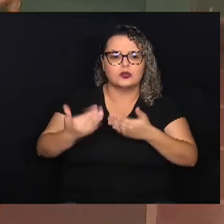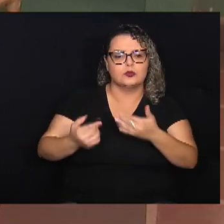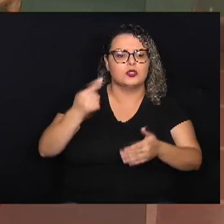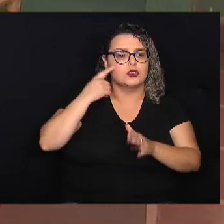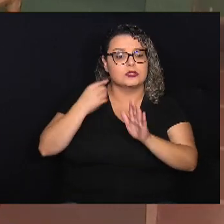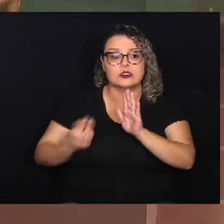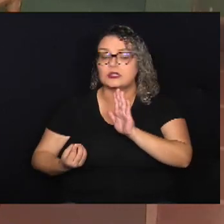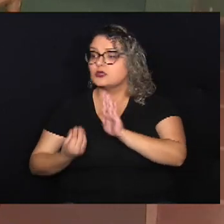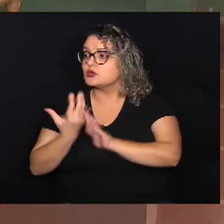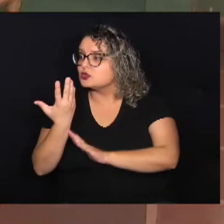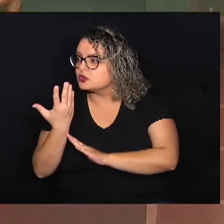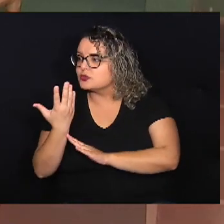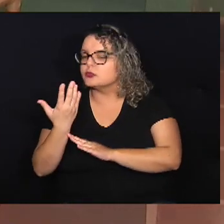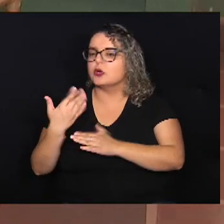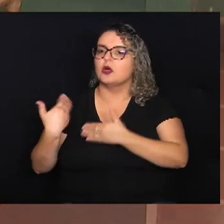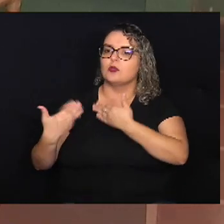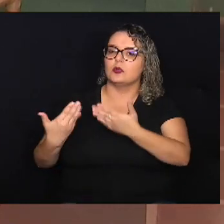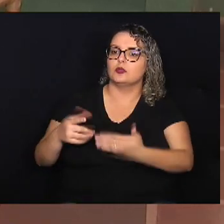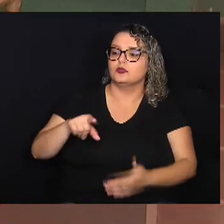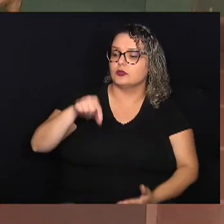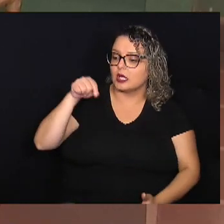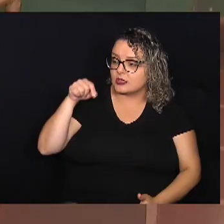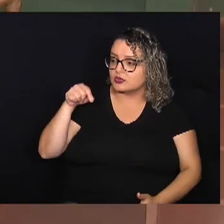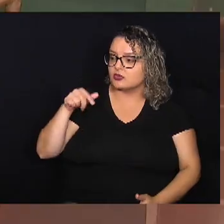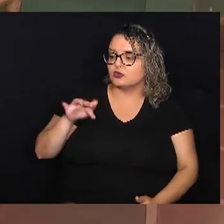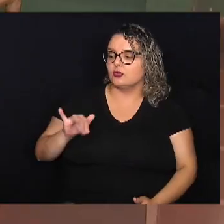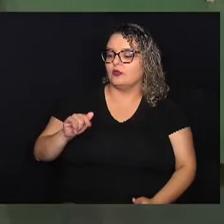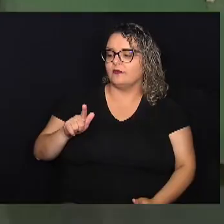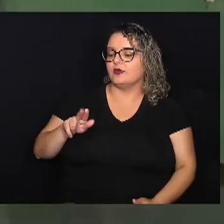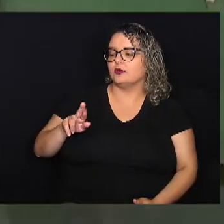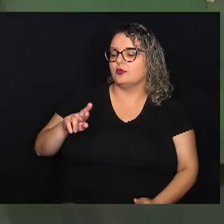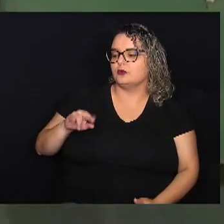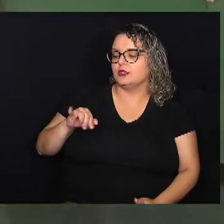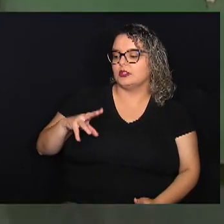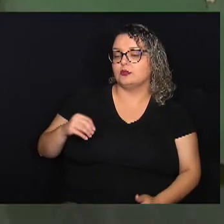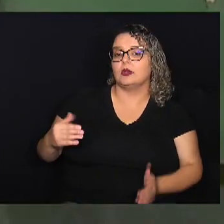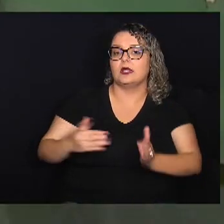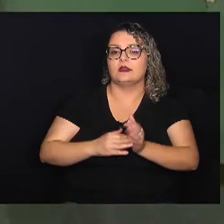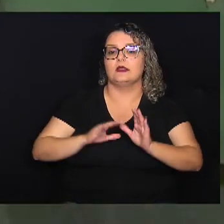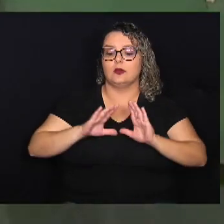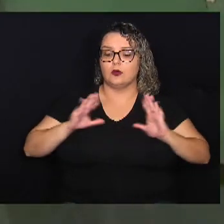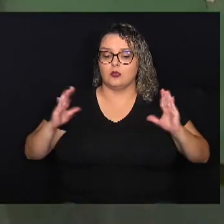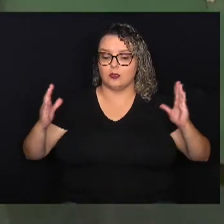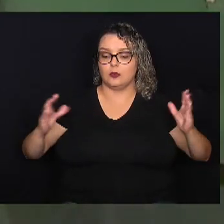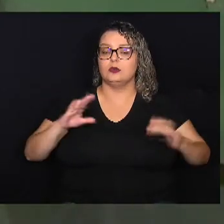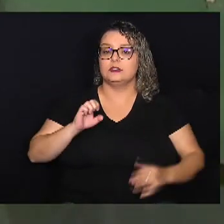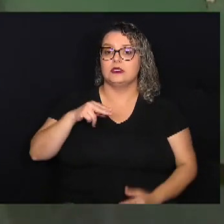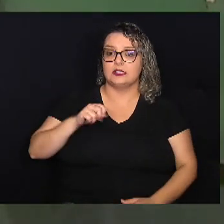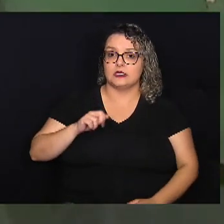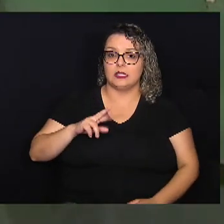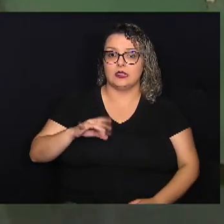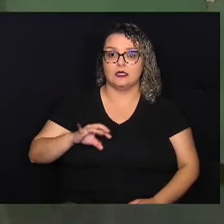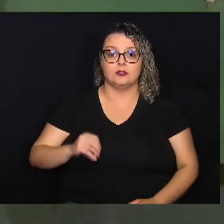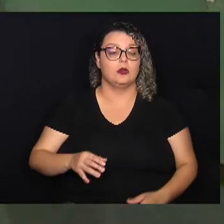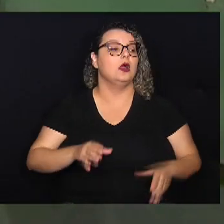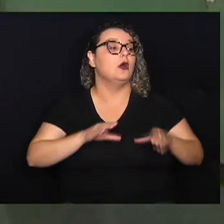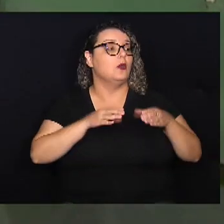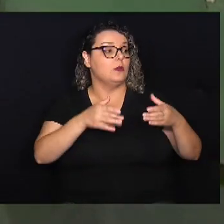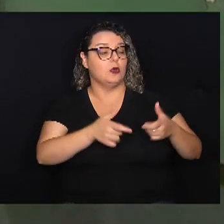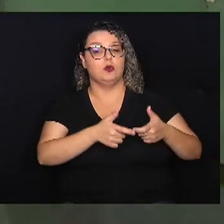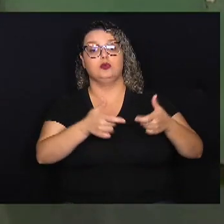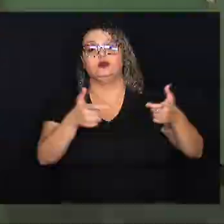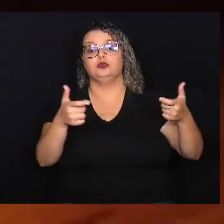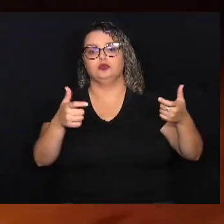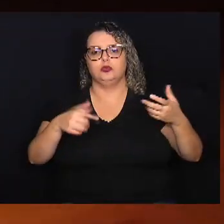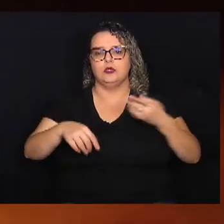criativo, desde a da escolha do figurino até o cenário? É uma equipe muito grande, envolvida